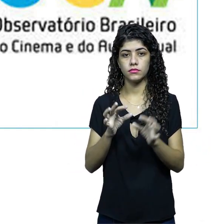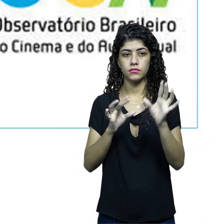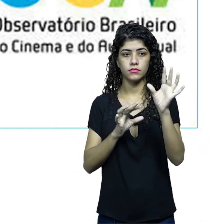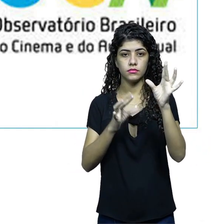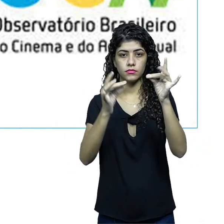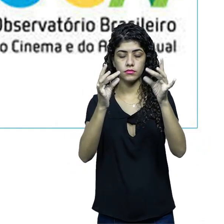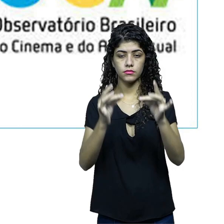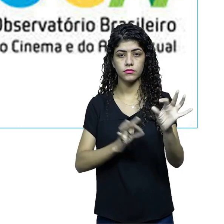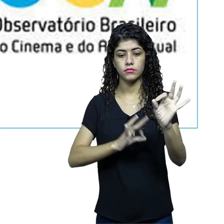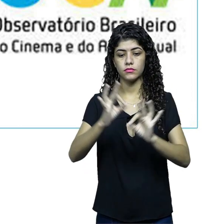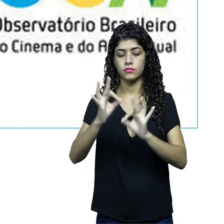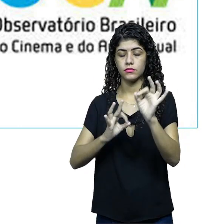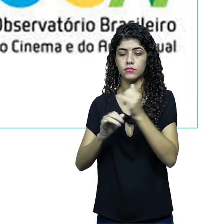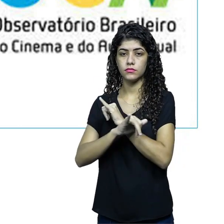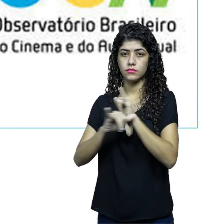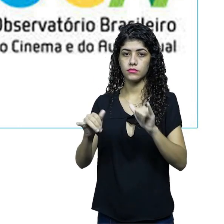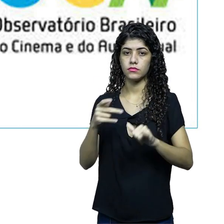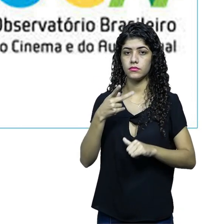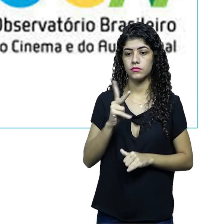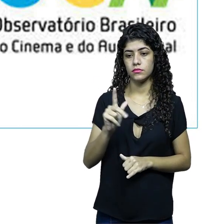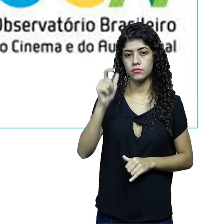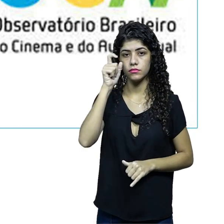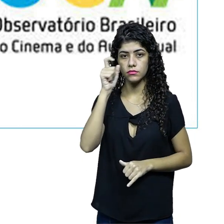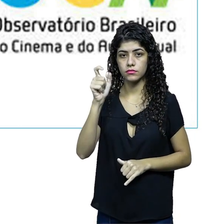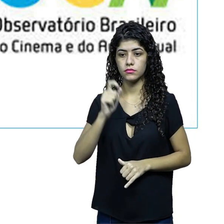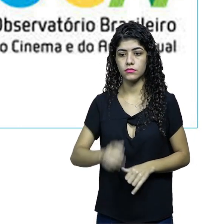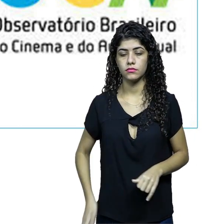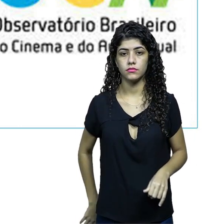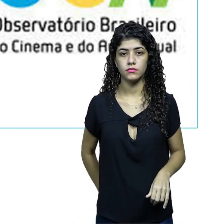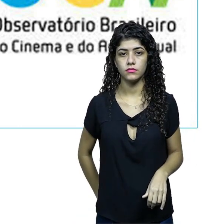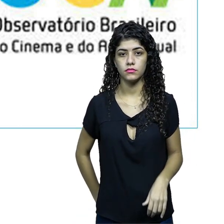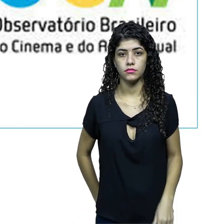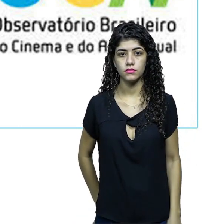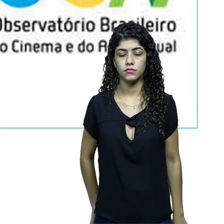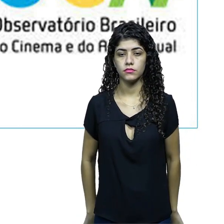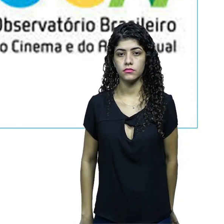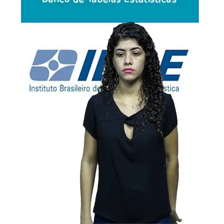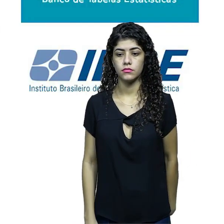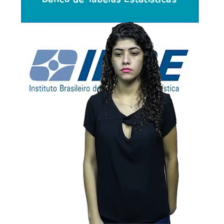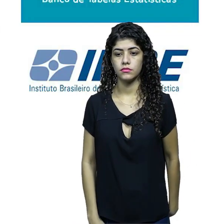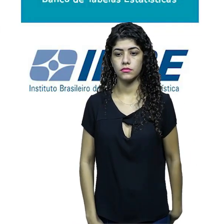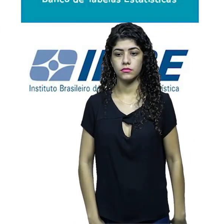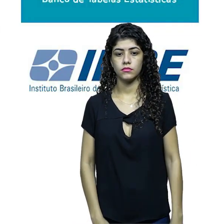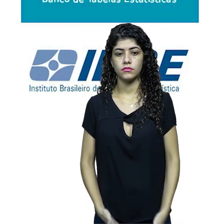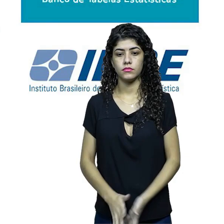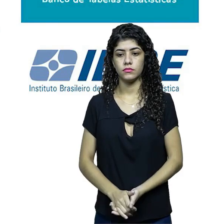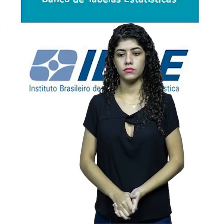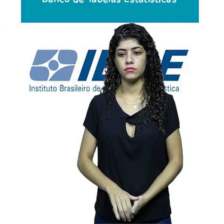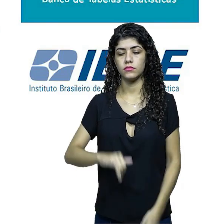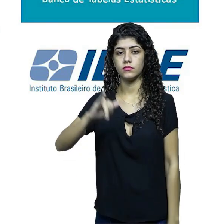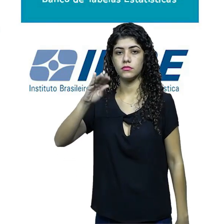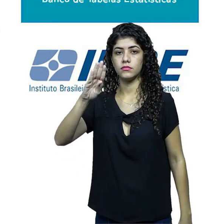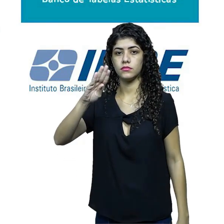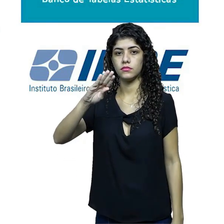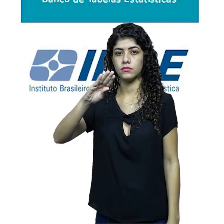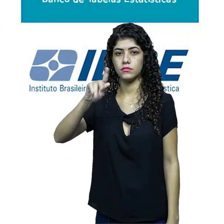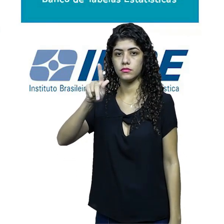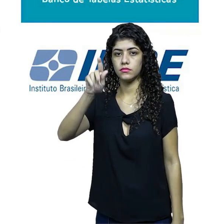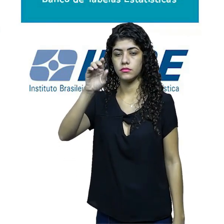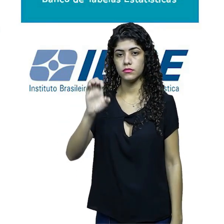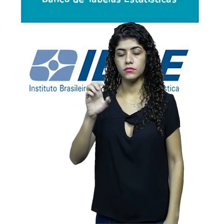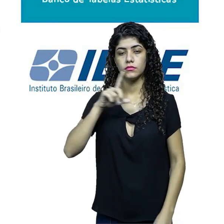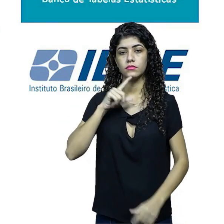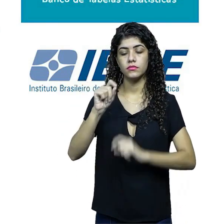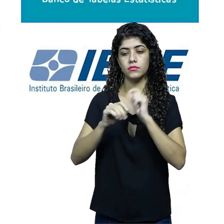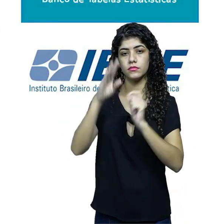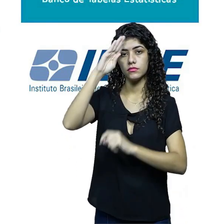usuários filtrar e personalizar a informação de acordo com seus interesses. O Instituto Brasileiro de Geografia e